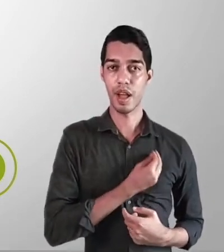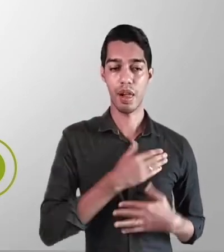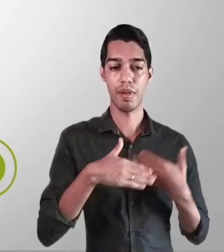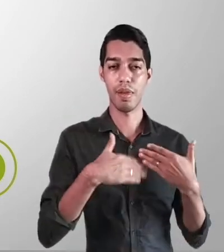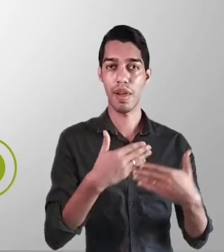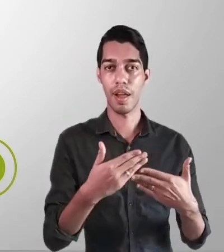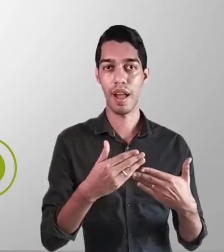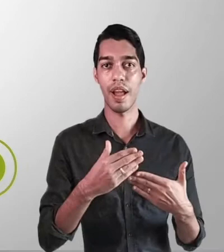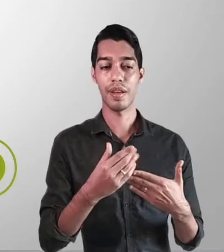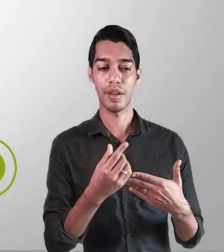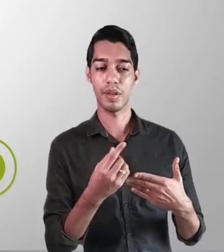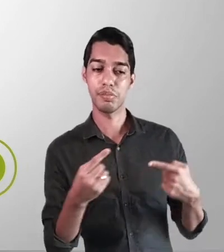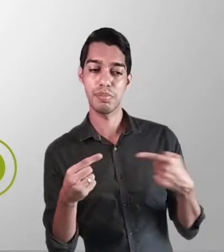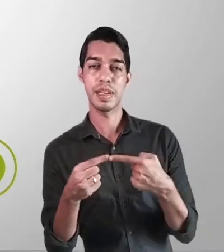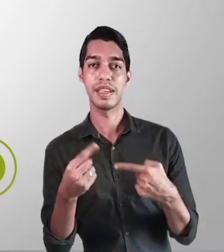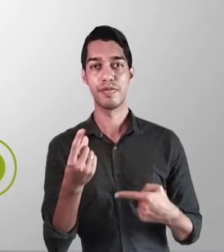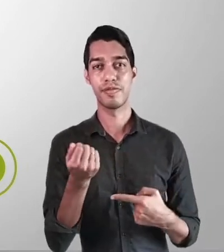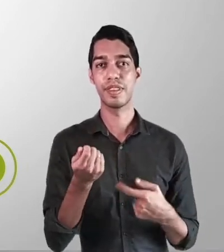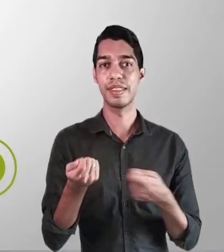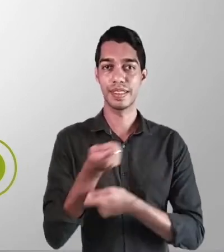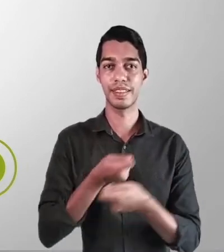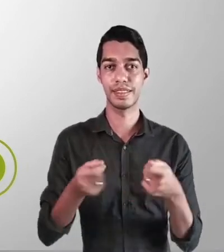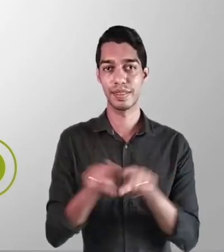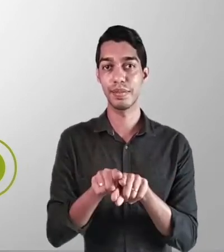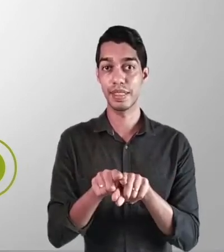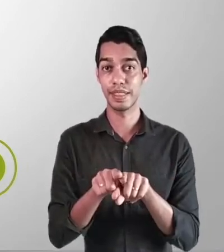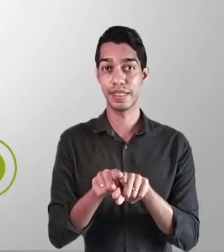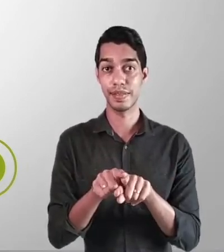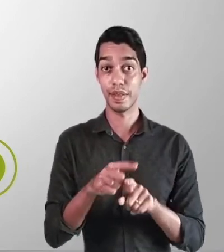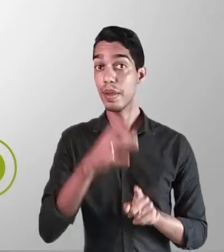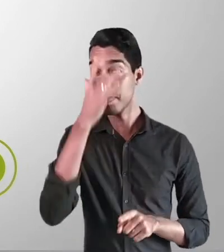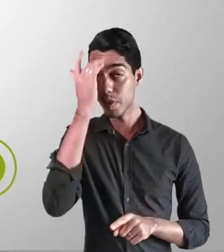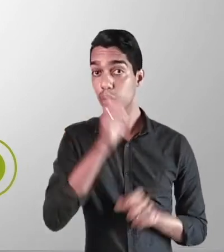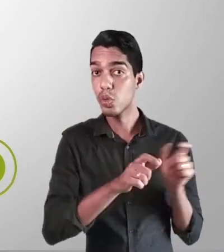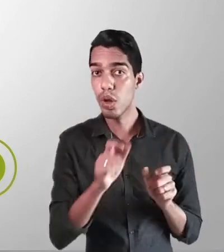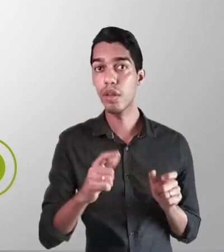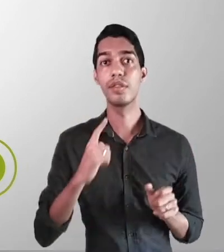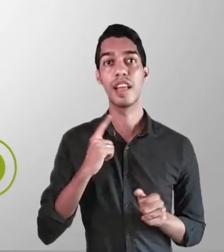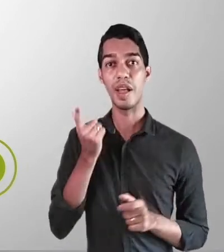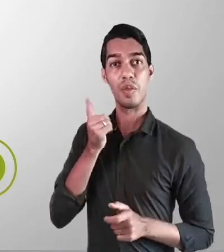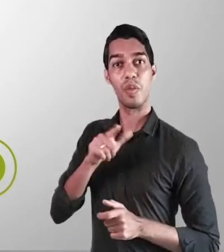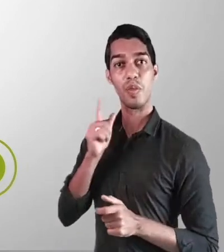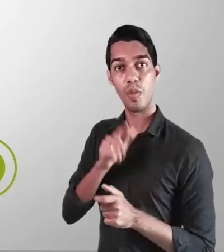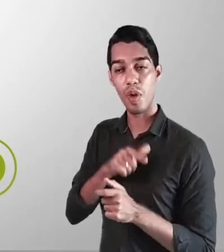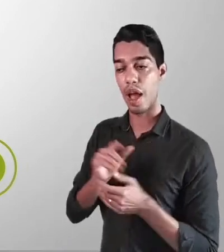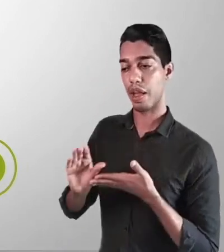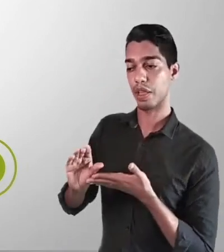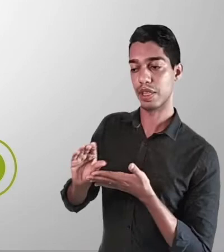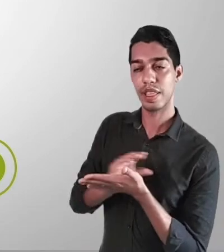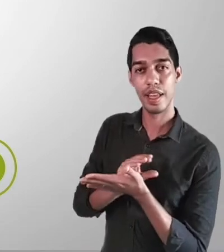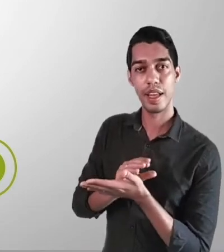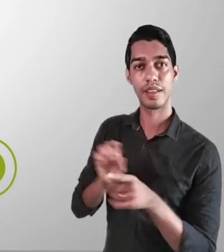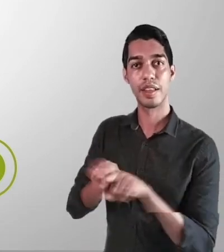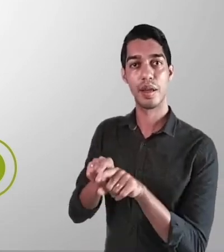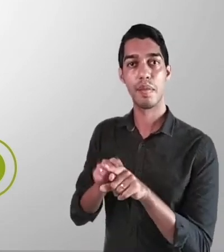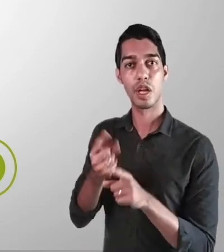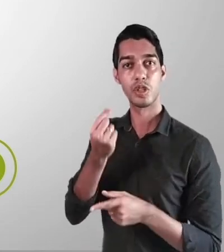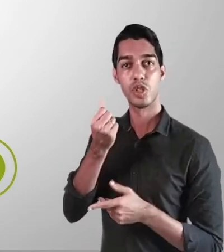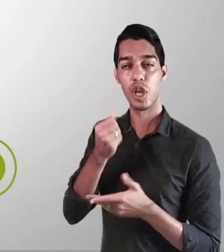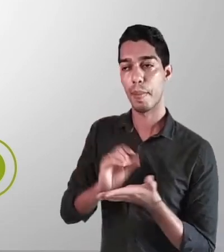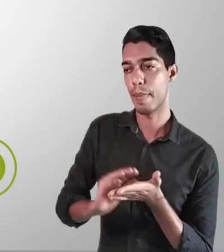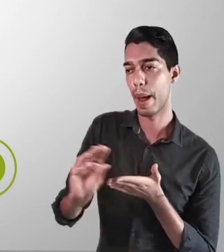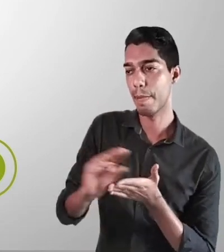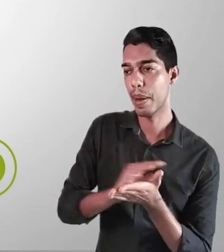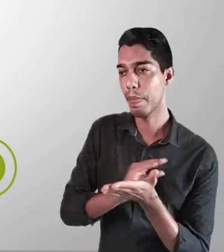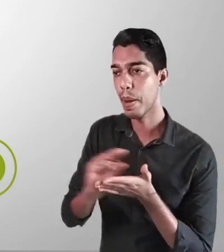socioeconômico como um todo. Quando as pessoas têm acesso ao crédito, quando conseguem fazer transferências de dinheiro de um jeito mais